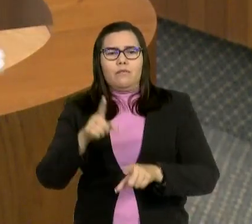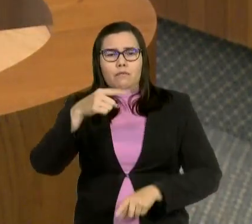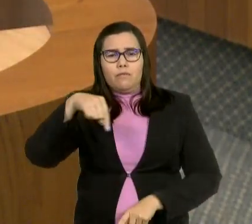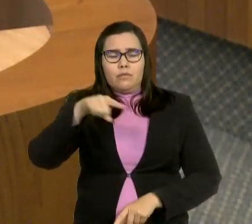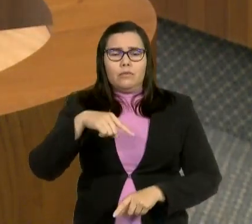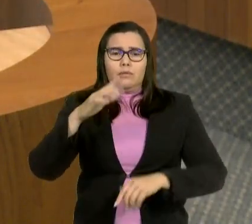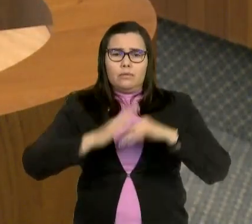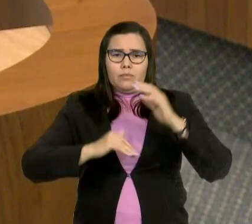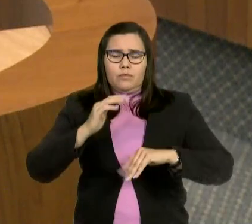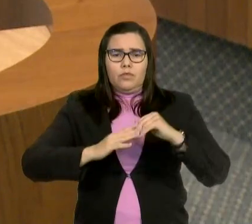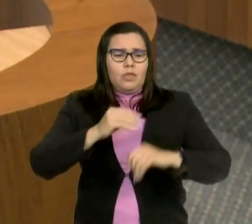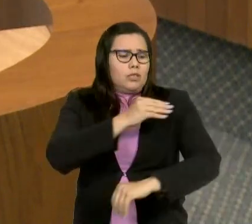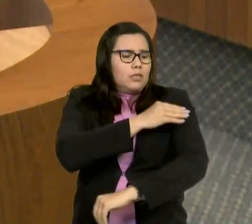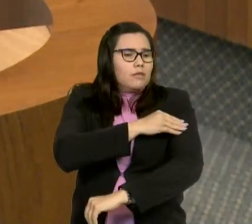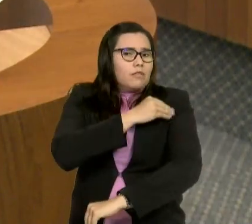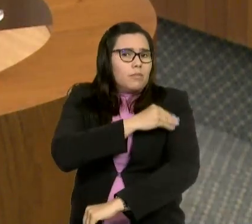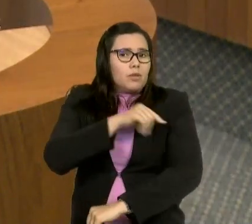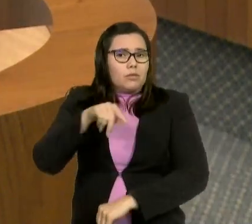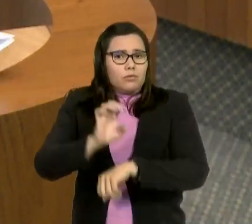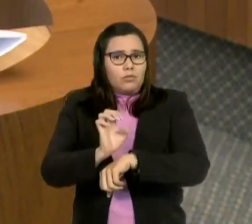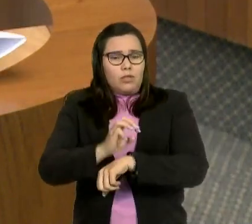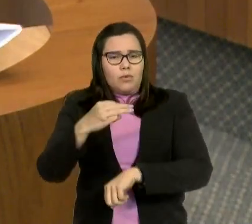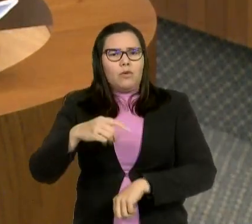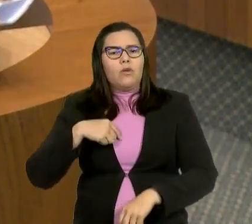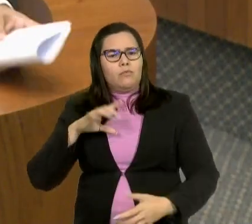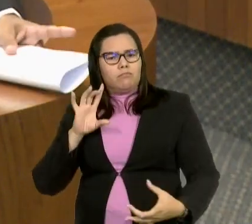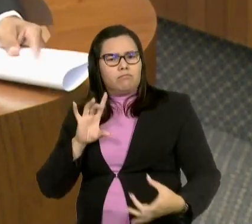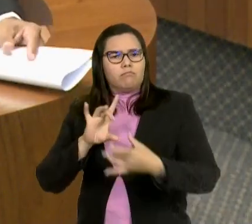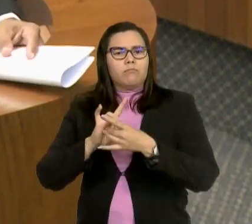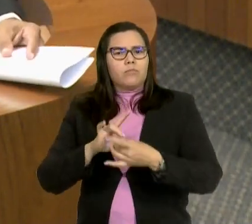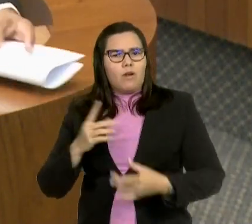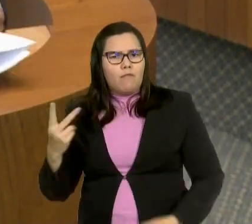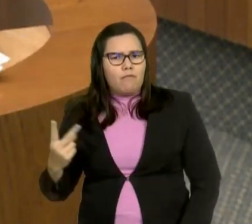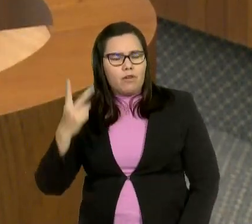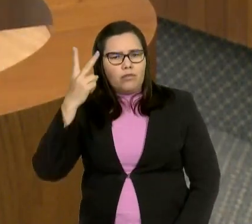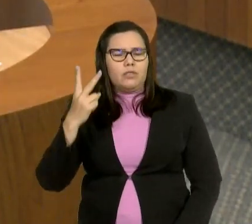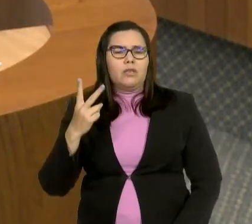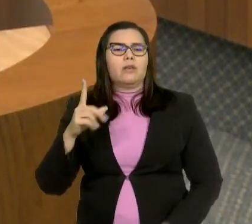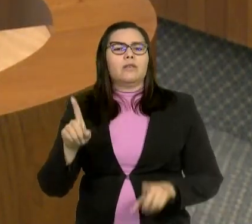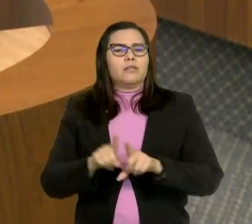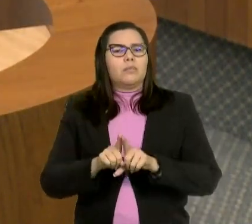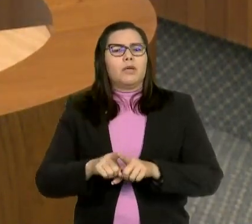continuem contando com a nossa luta em defesa da valorização e do piso salarial do Estado do Maranhão.